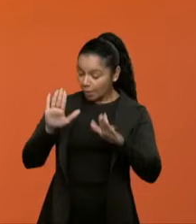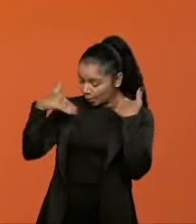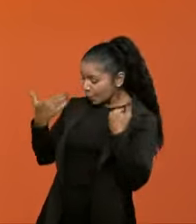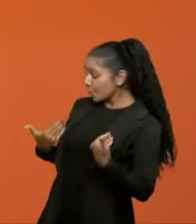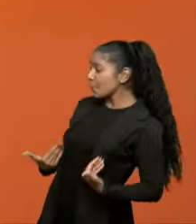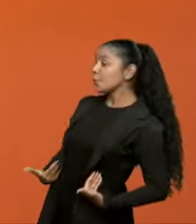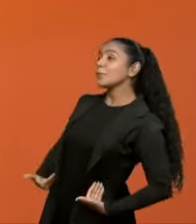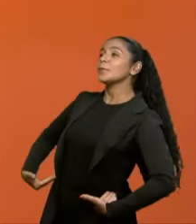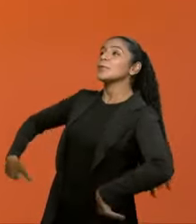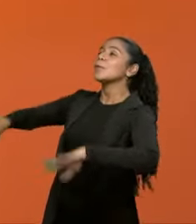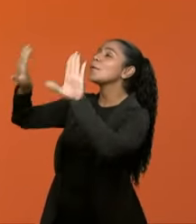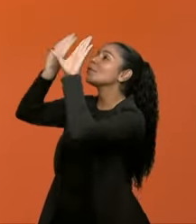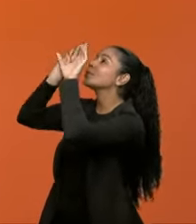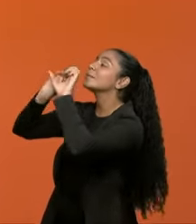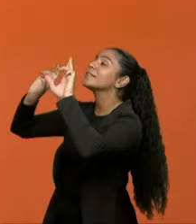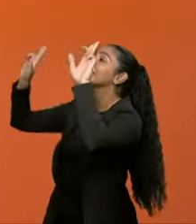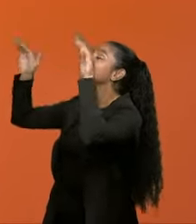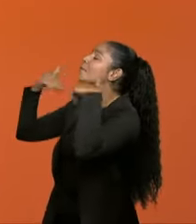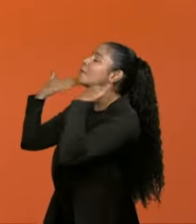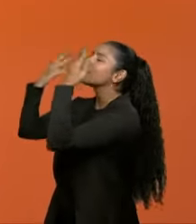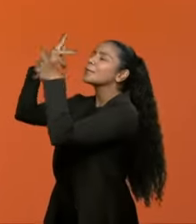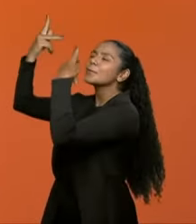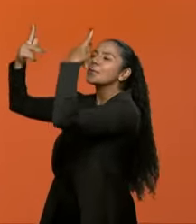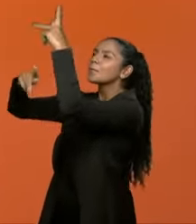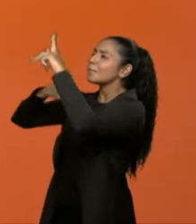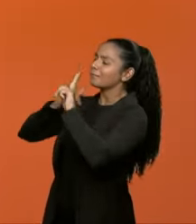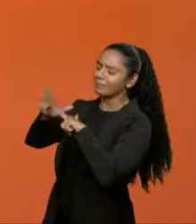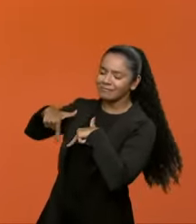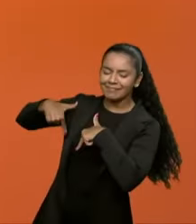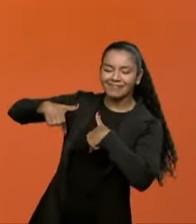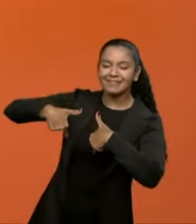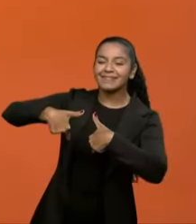Sou o céu para as tuas